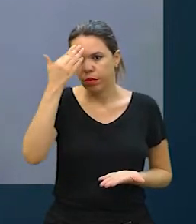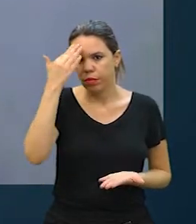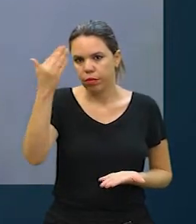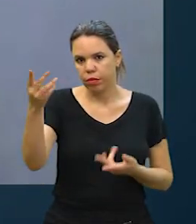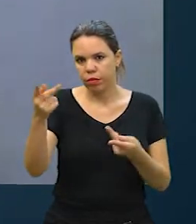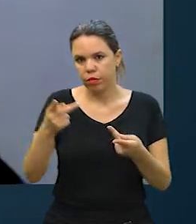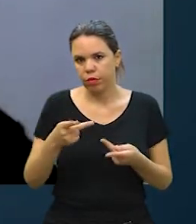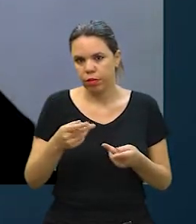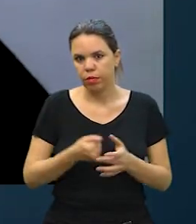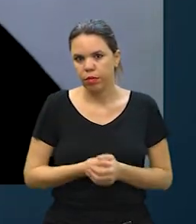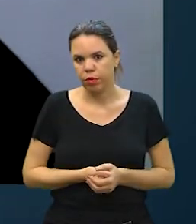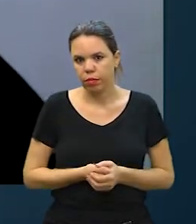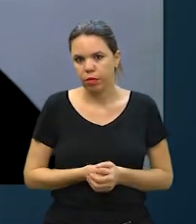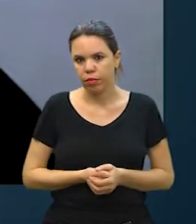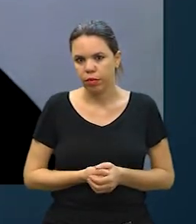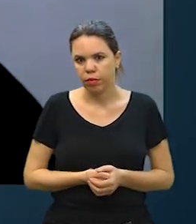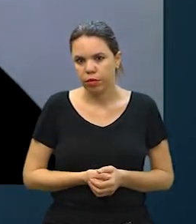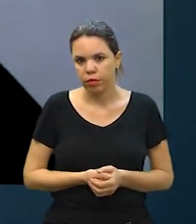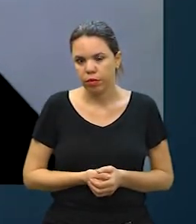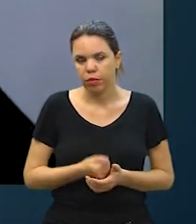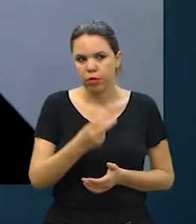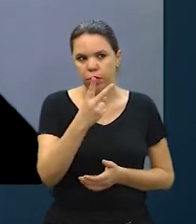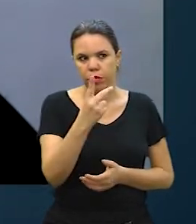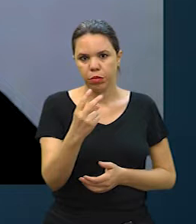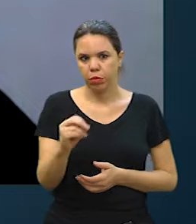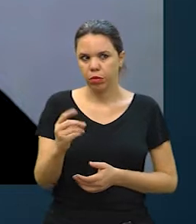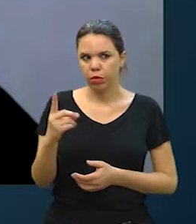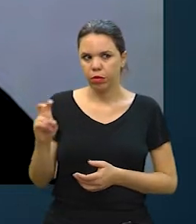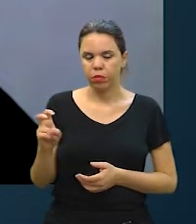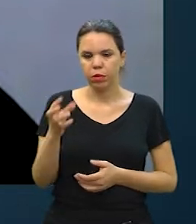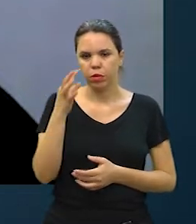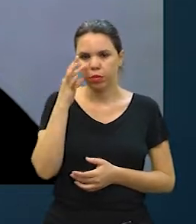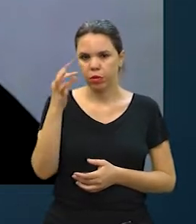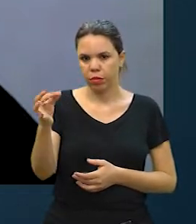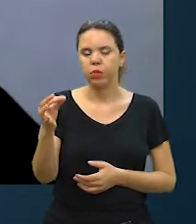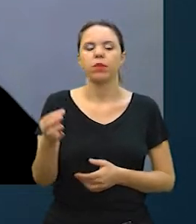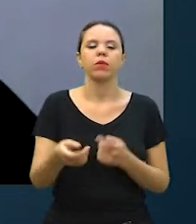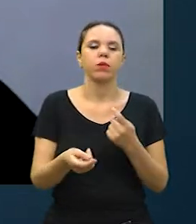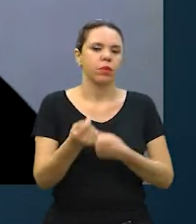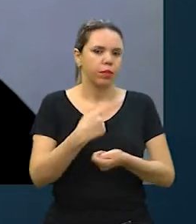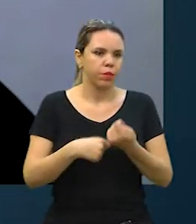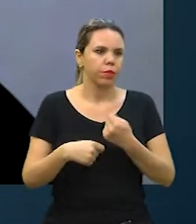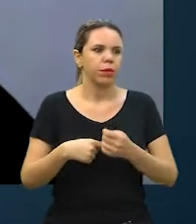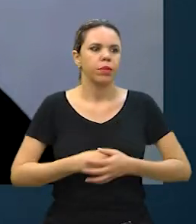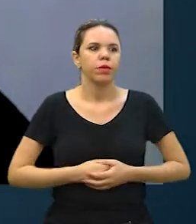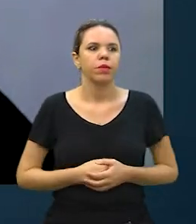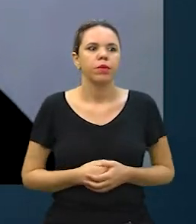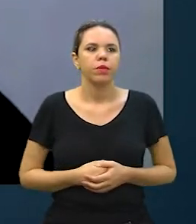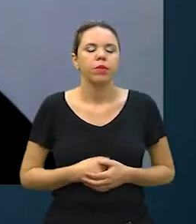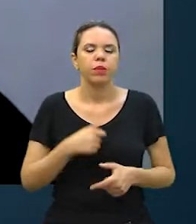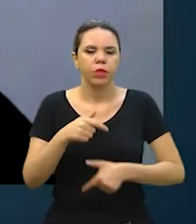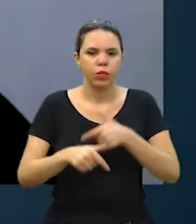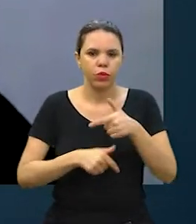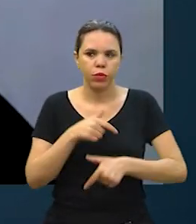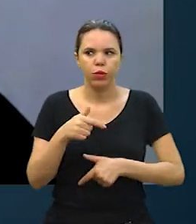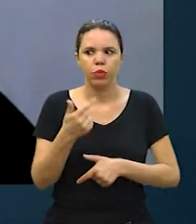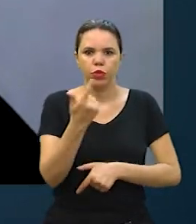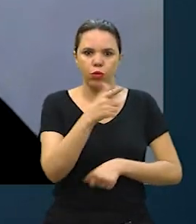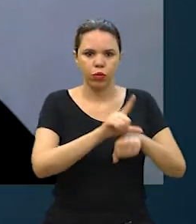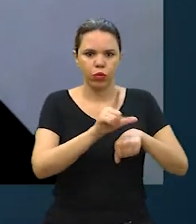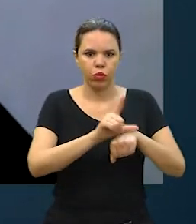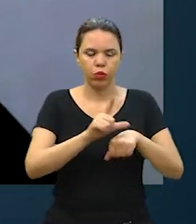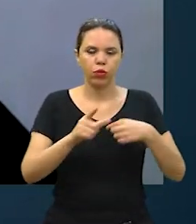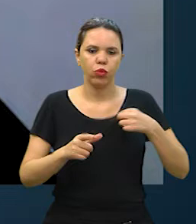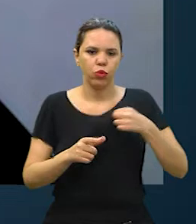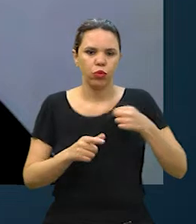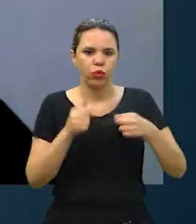o convite, né? A gente, em 2015, a gente observou o mercado. Eu trabalhava em uma loja de